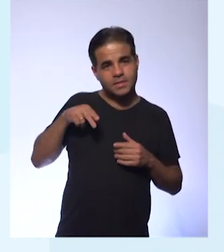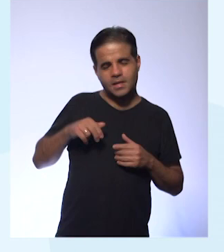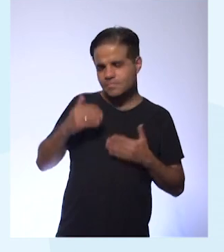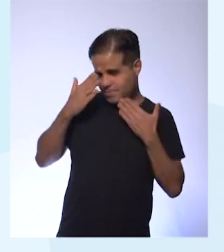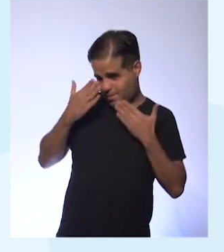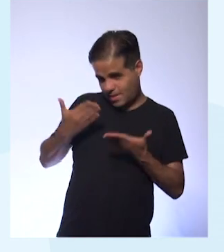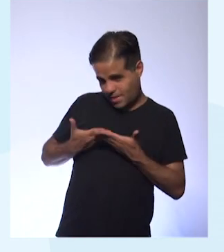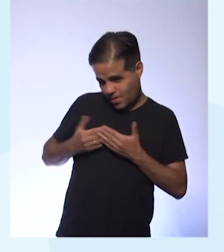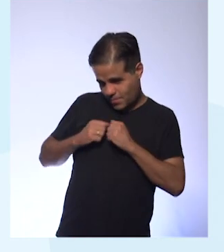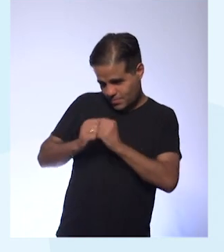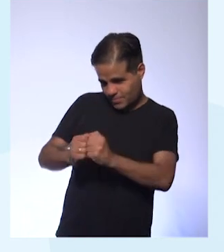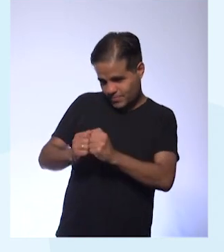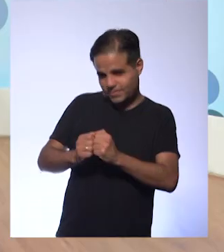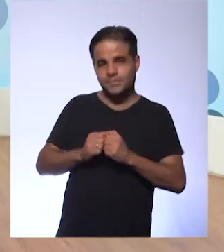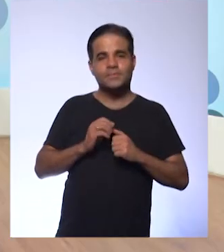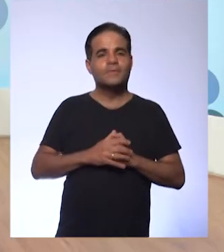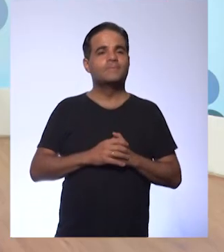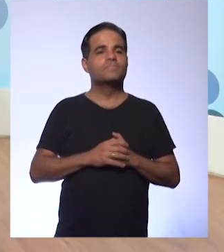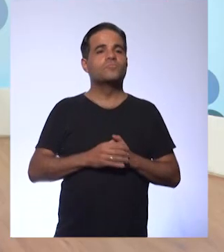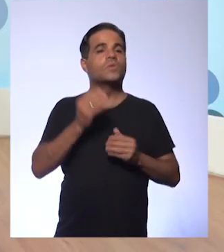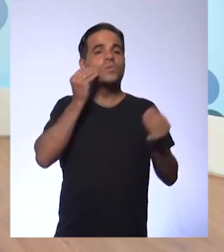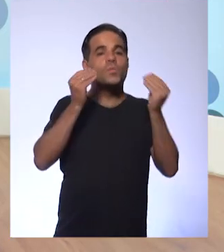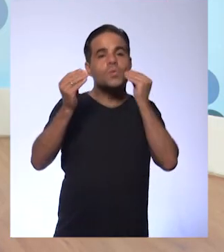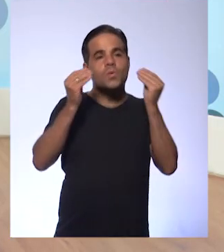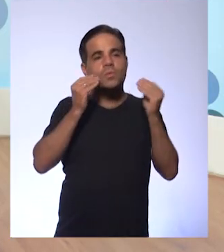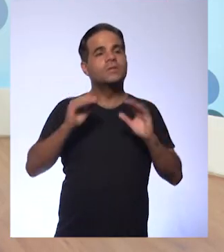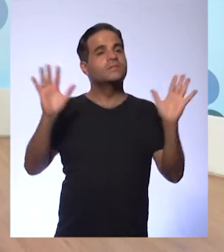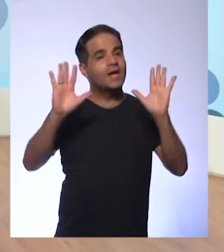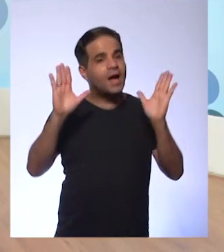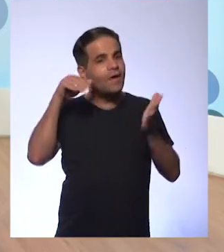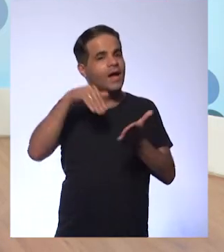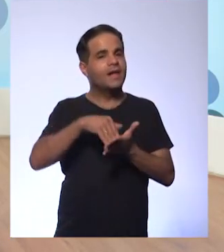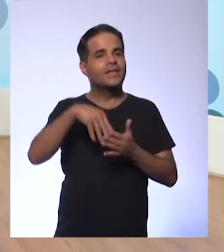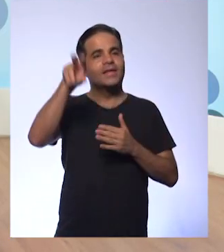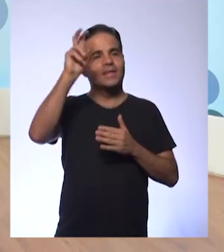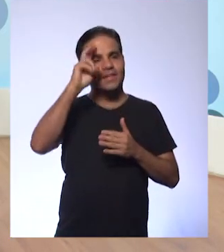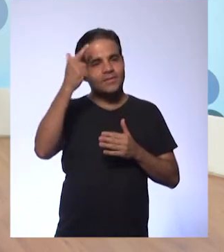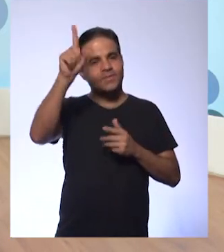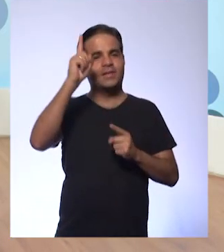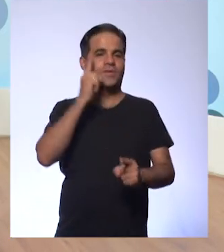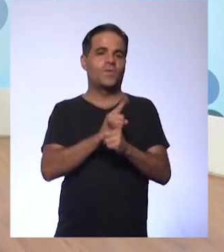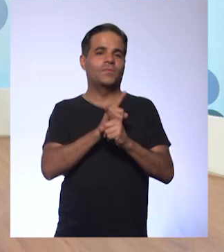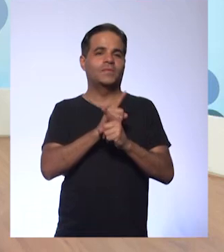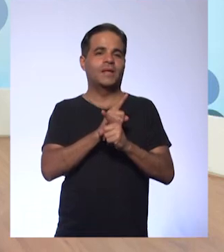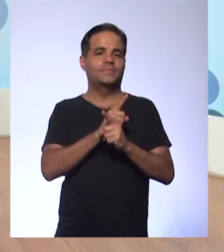obrigada pela aula, Obrigada. viu? Um beijo. Tchau, gente, até quinta. Até a próxima.